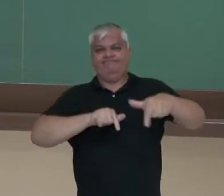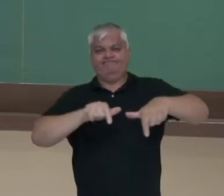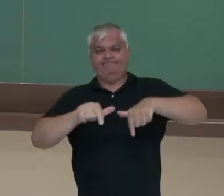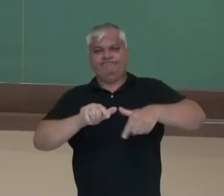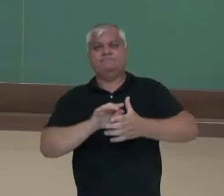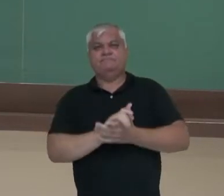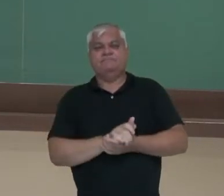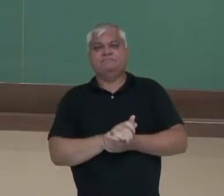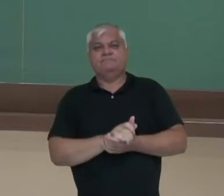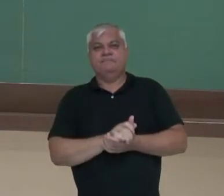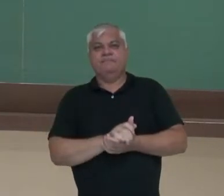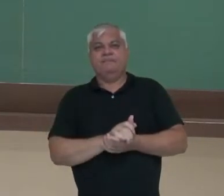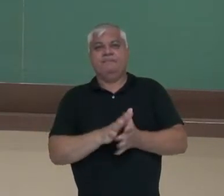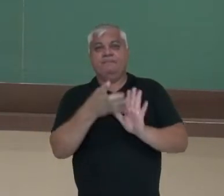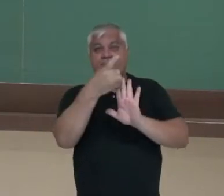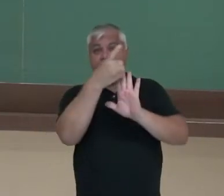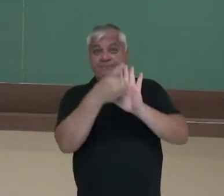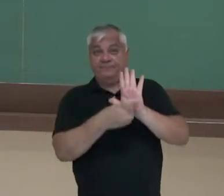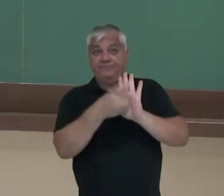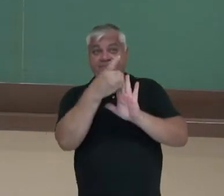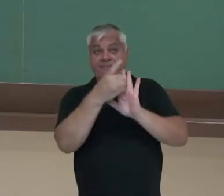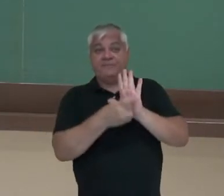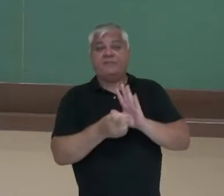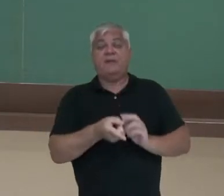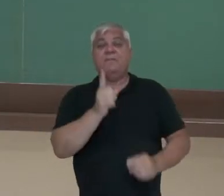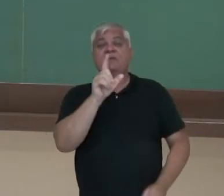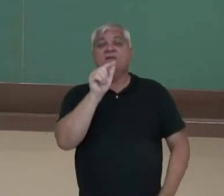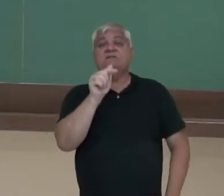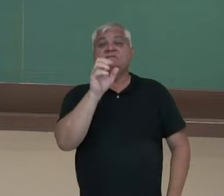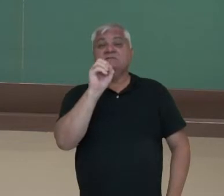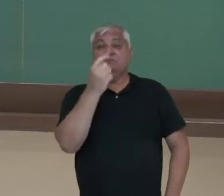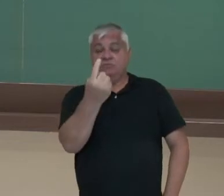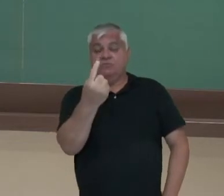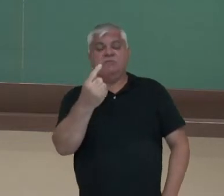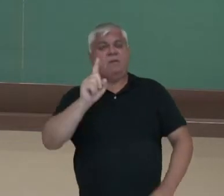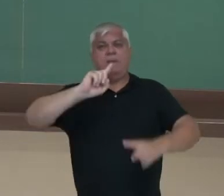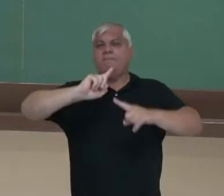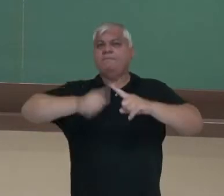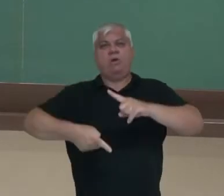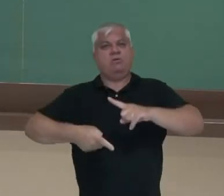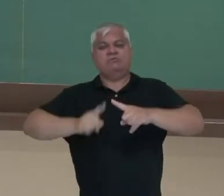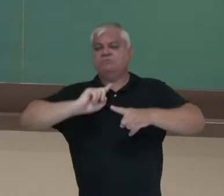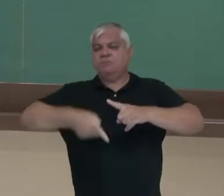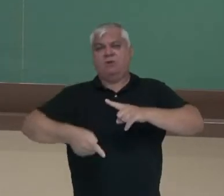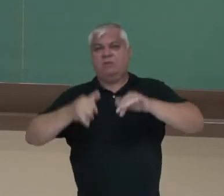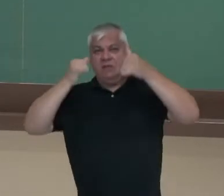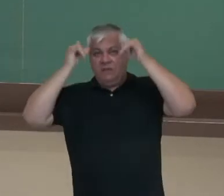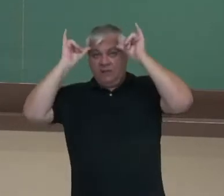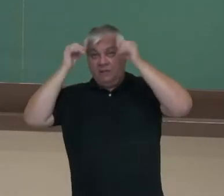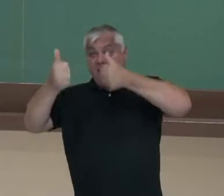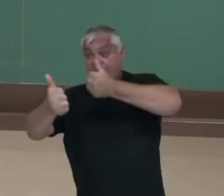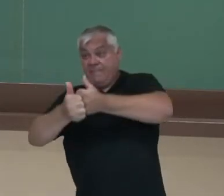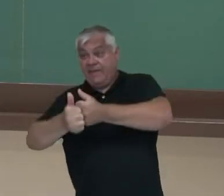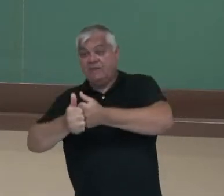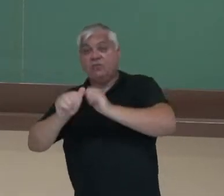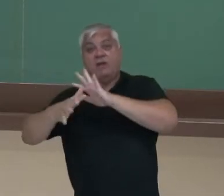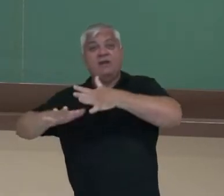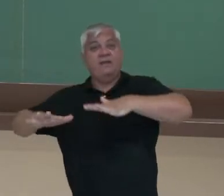Decreto em 1701, proibição de criação de gado numa faixa de 80 km a partir do litoral. Mais um ponto